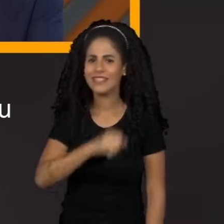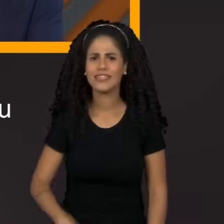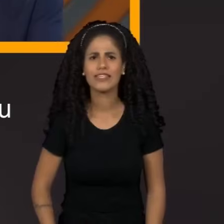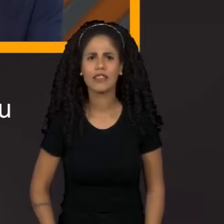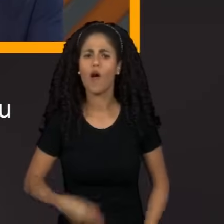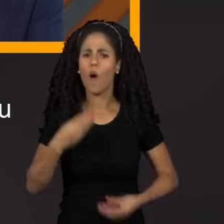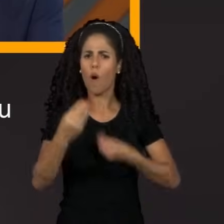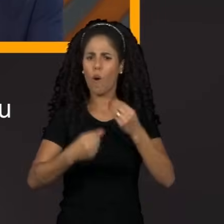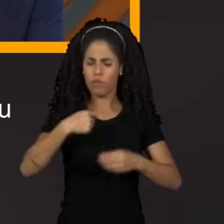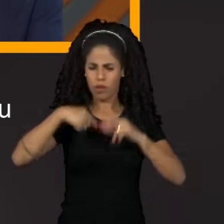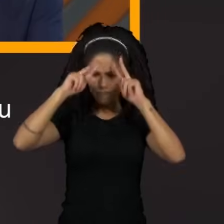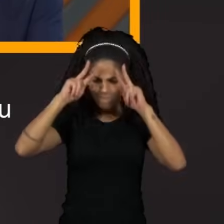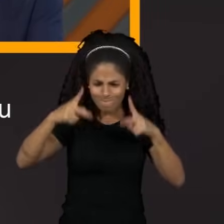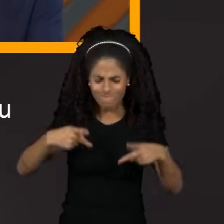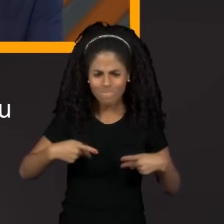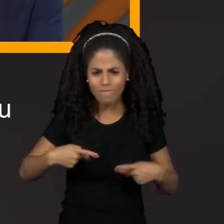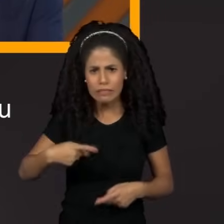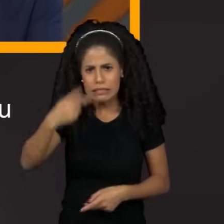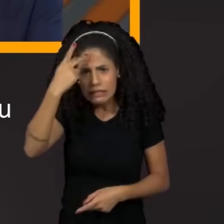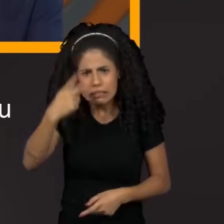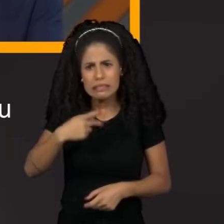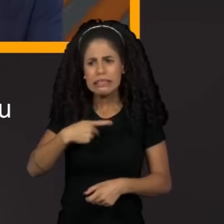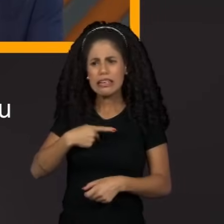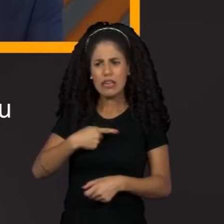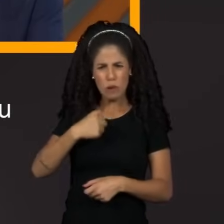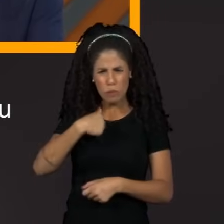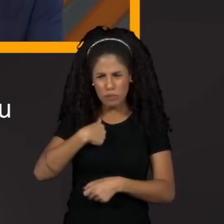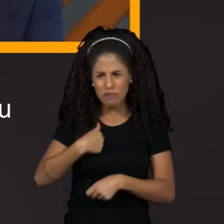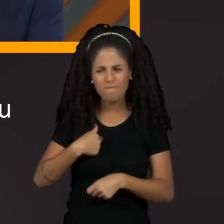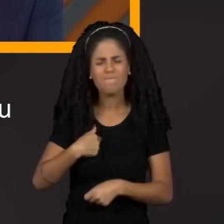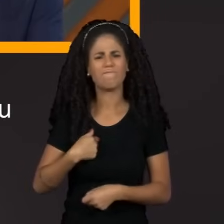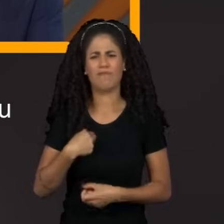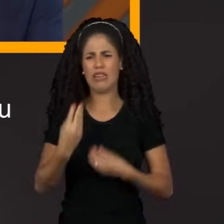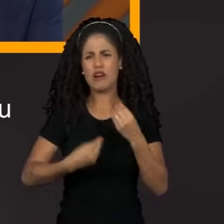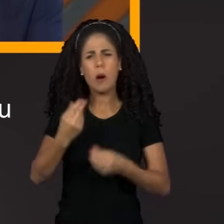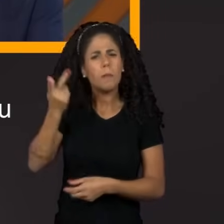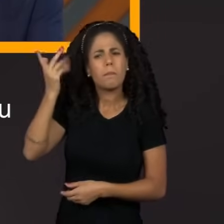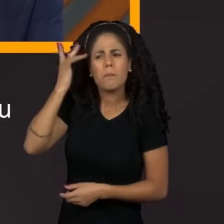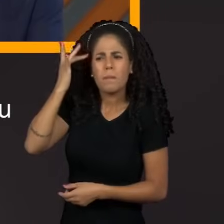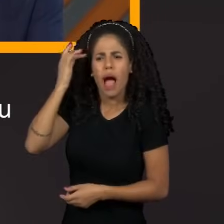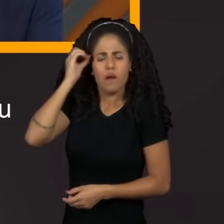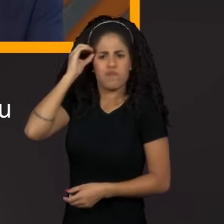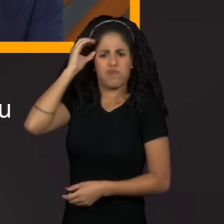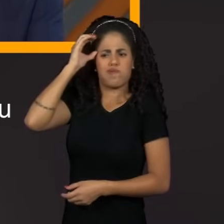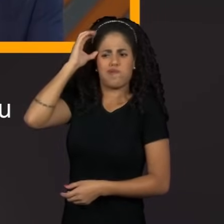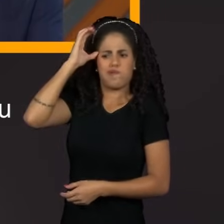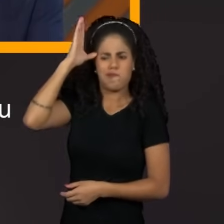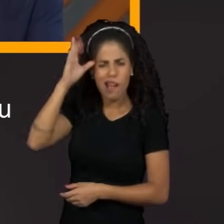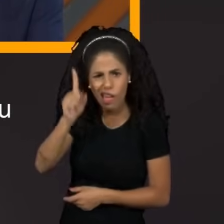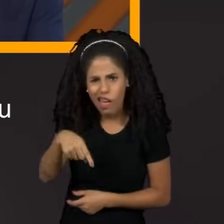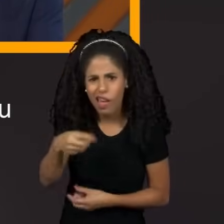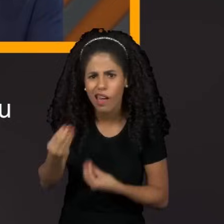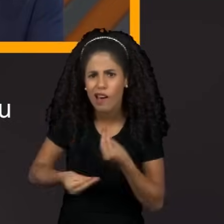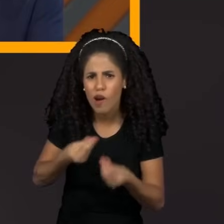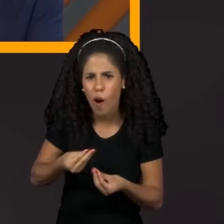ser humano que se denominou no Ocidente como Homo sapiens,